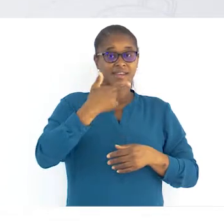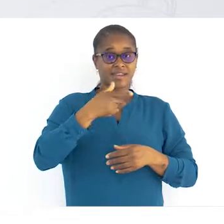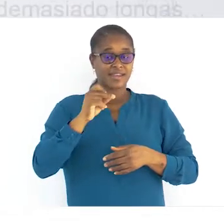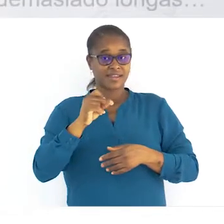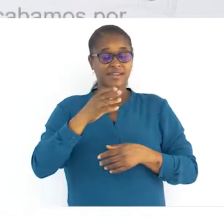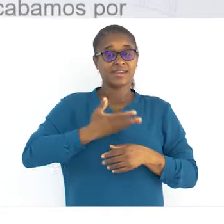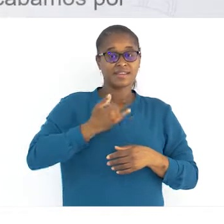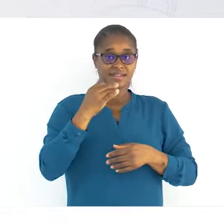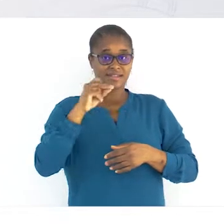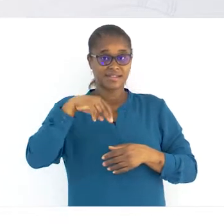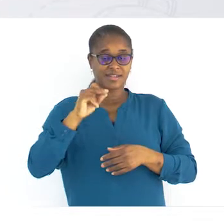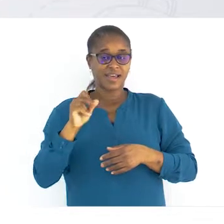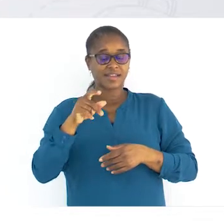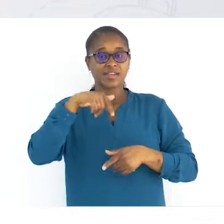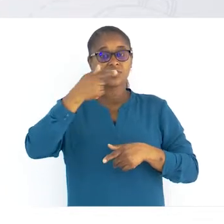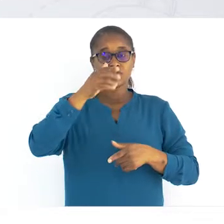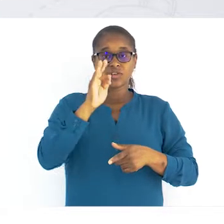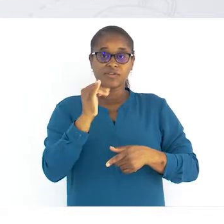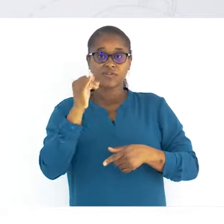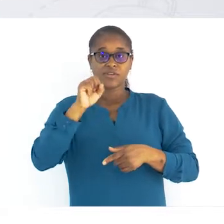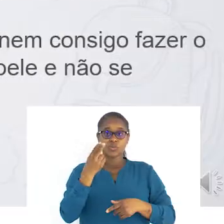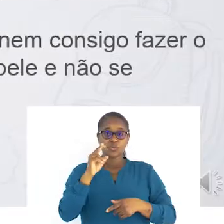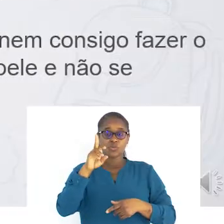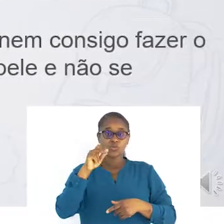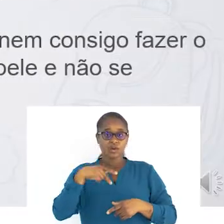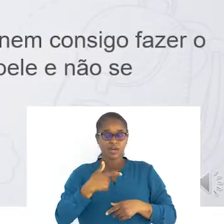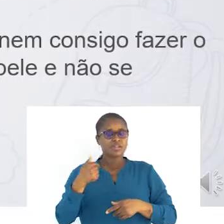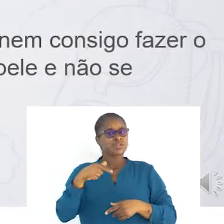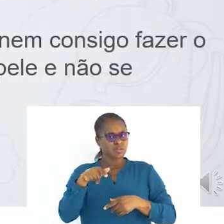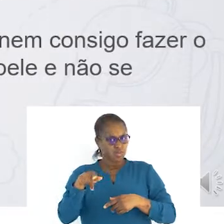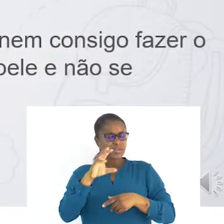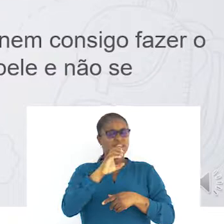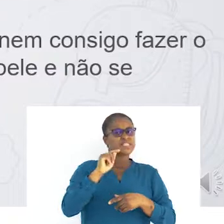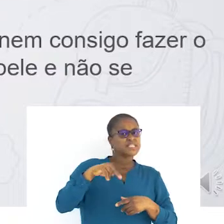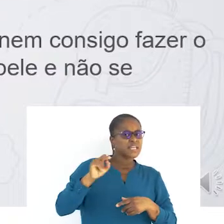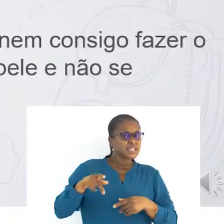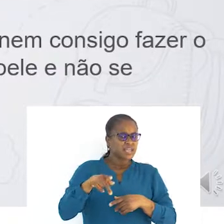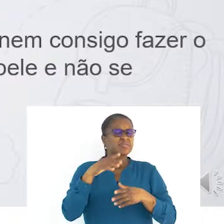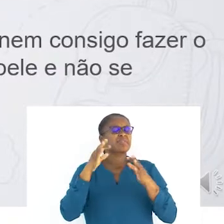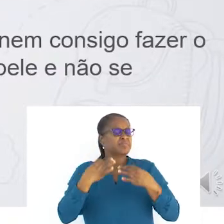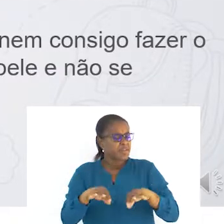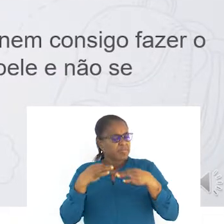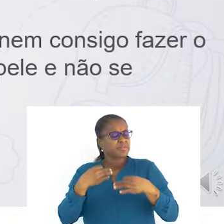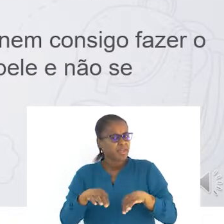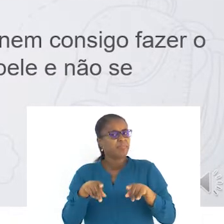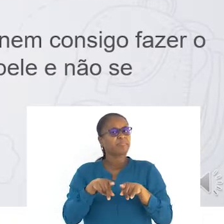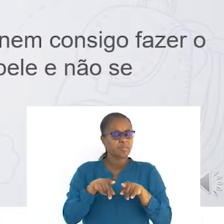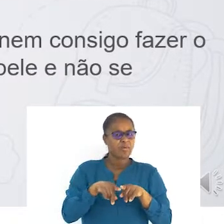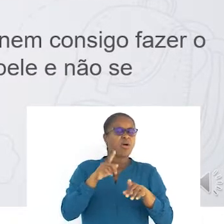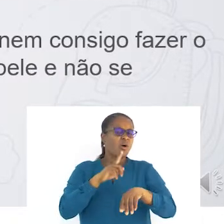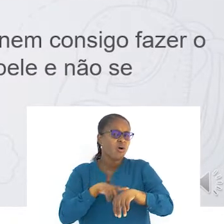cena. Estes castings são sempre o mesmo. Horas e horas de espera nestas